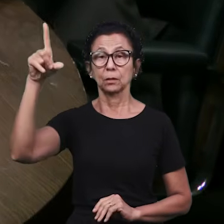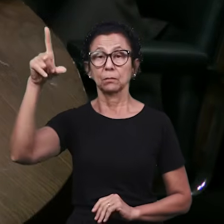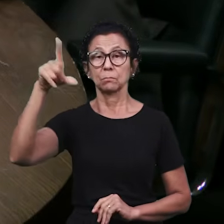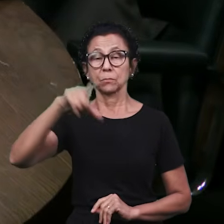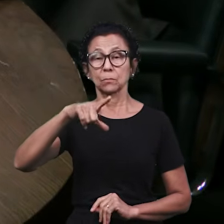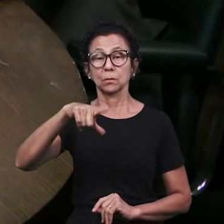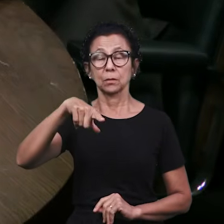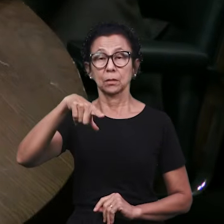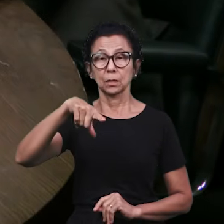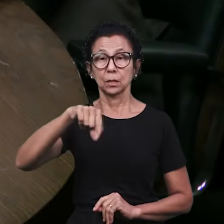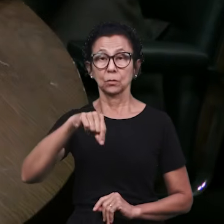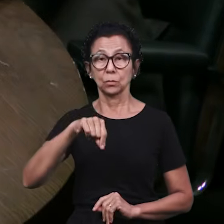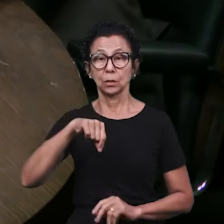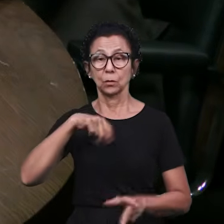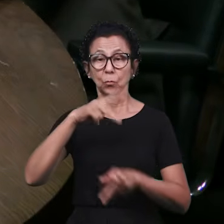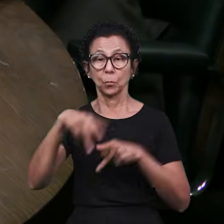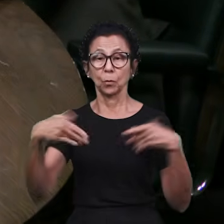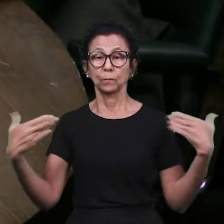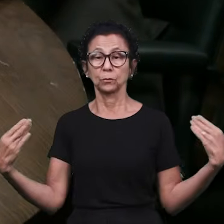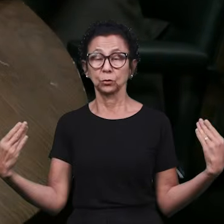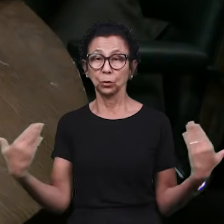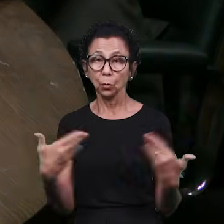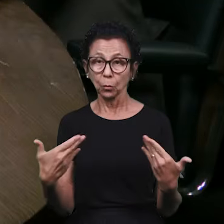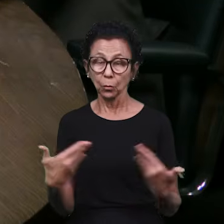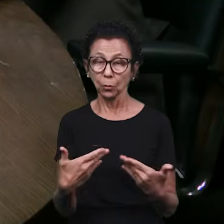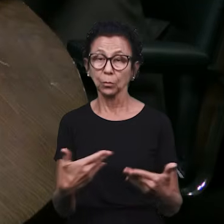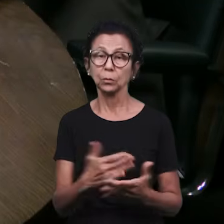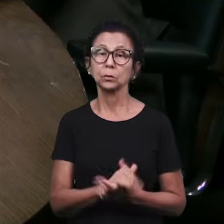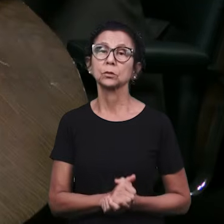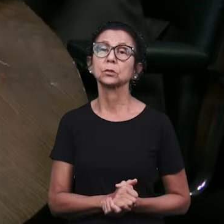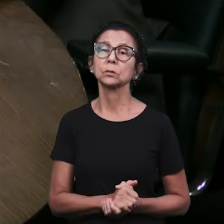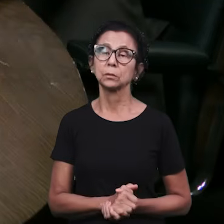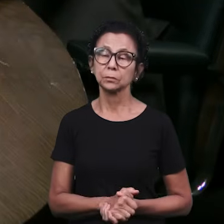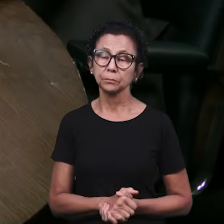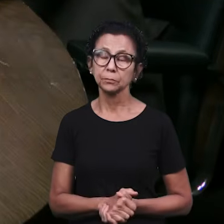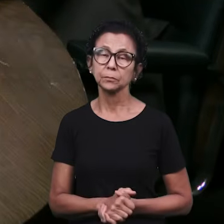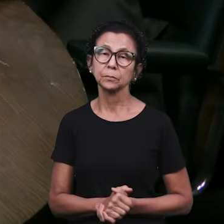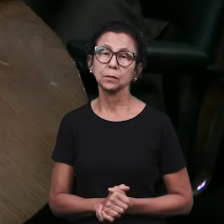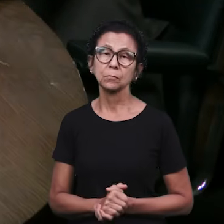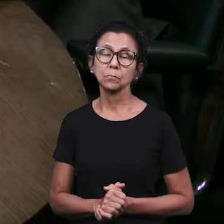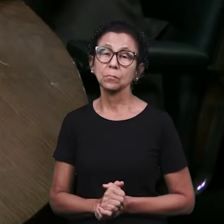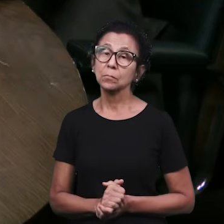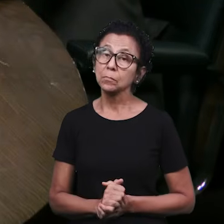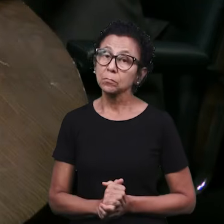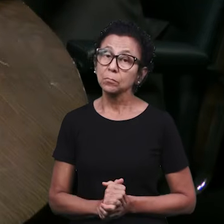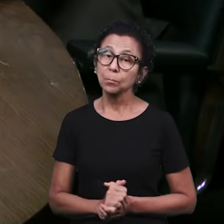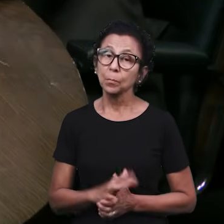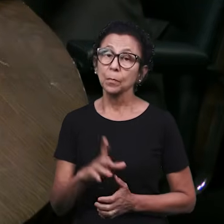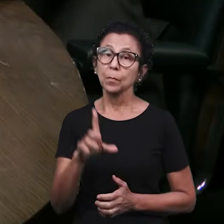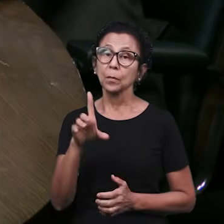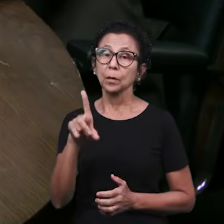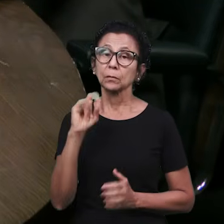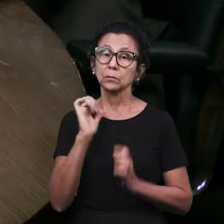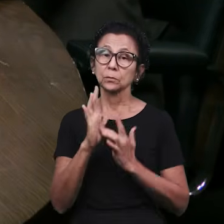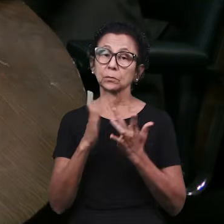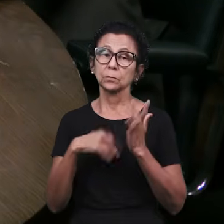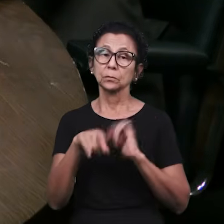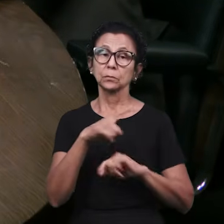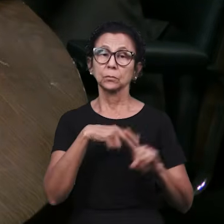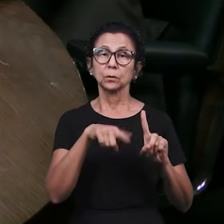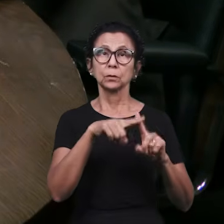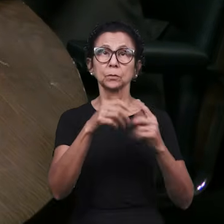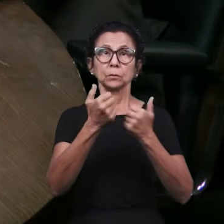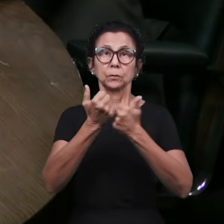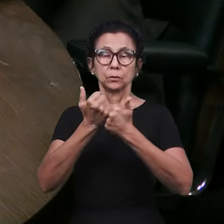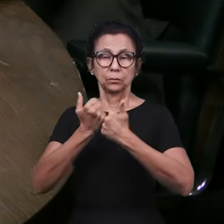O preço foi pago na cruz, né? E para confirmar a eleição, o preço foi pago na cruz, que também fala que Jesus morreu desde